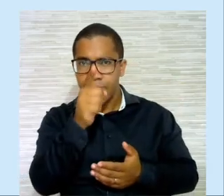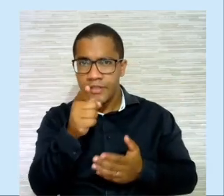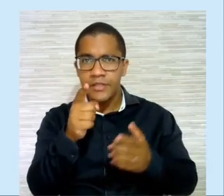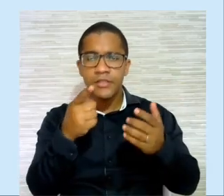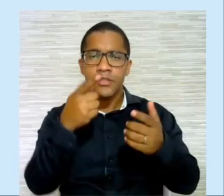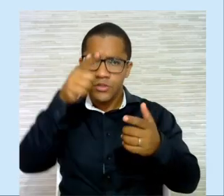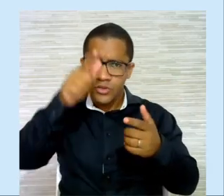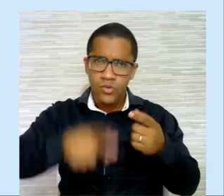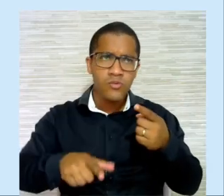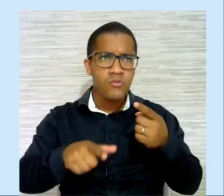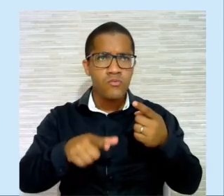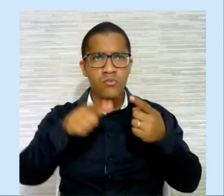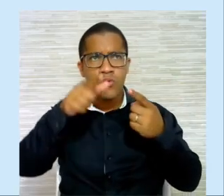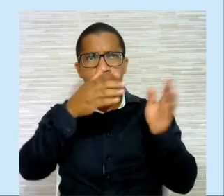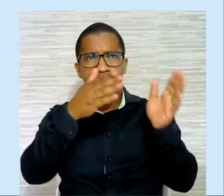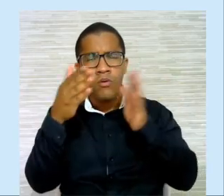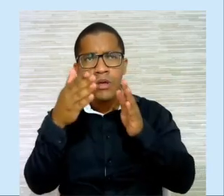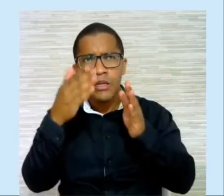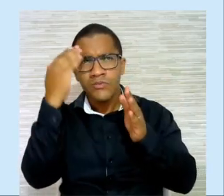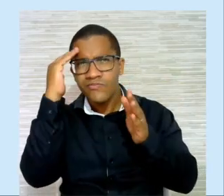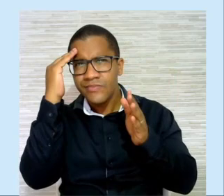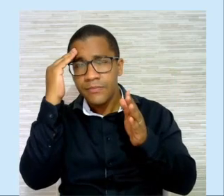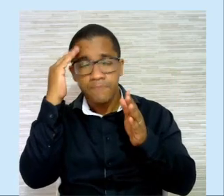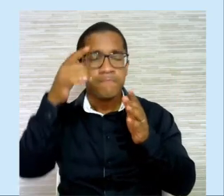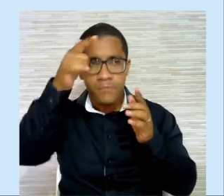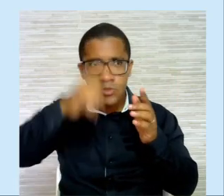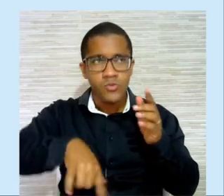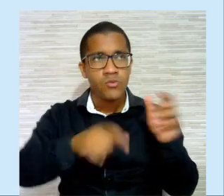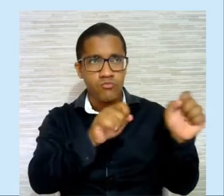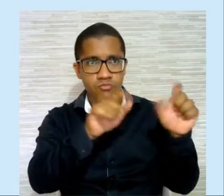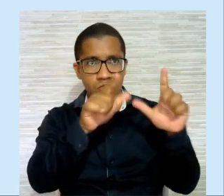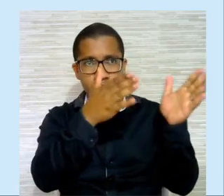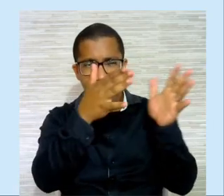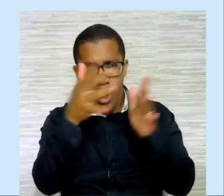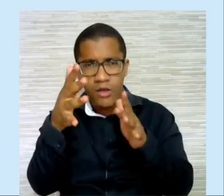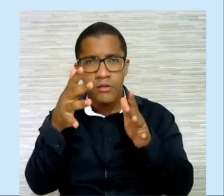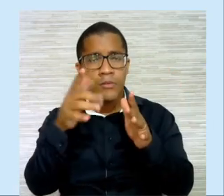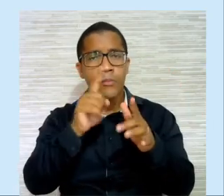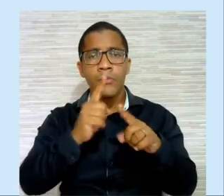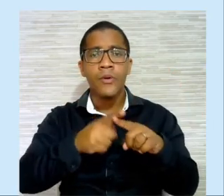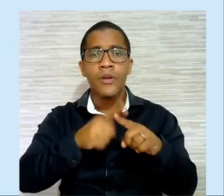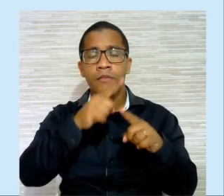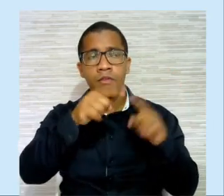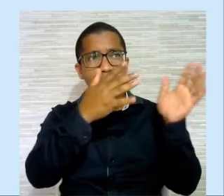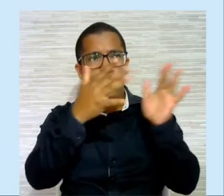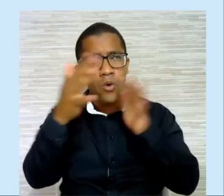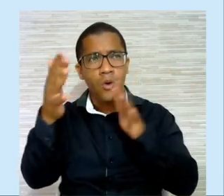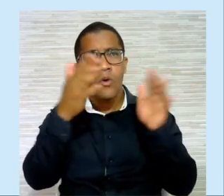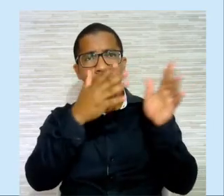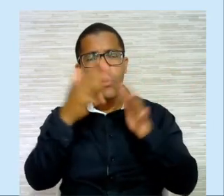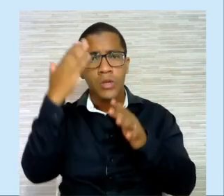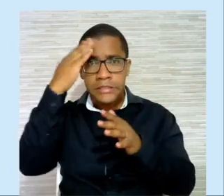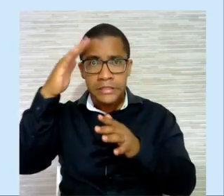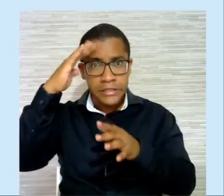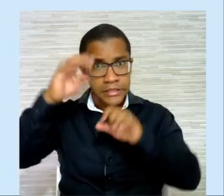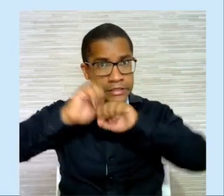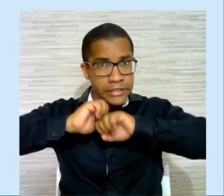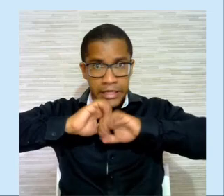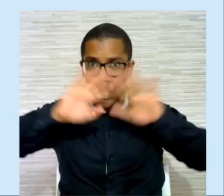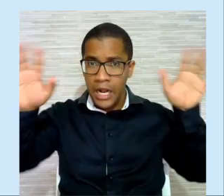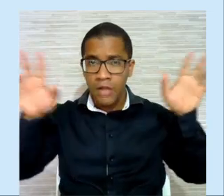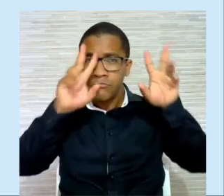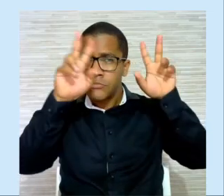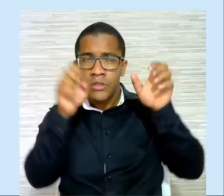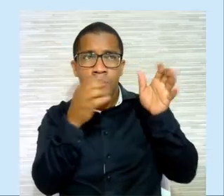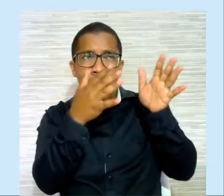você assista mais de uma vez, caso você não entendeu, tá? Porque a quantidade de vezes que você consegue entender, que você